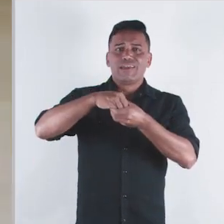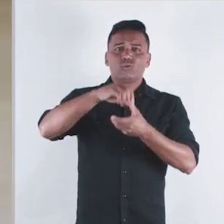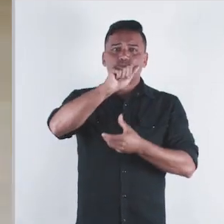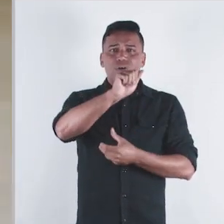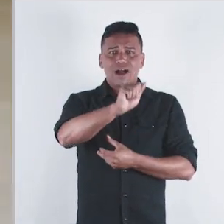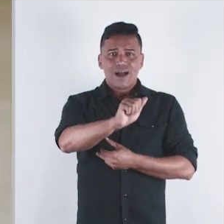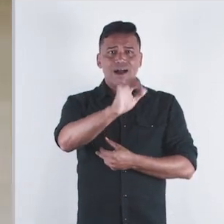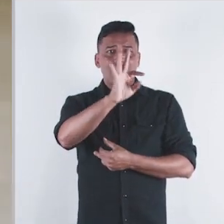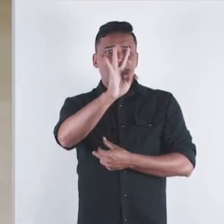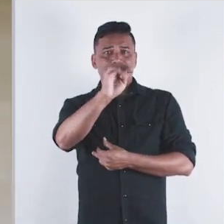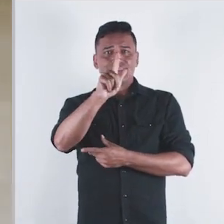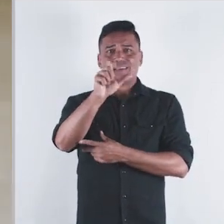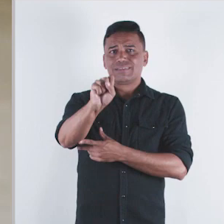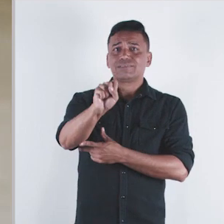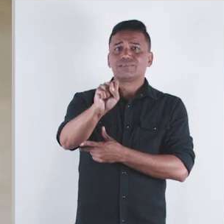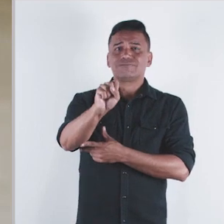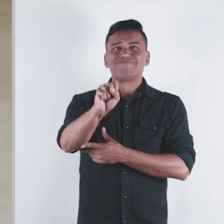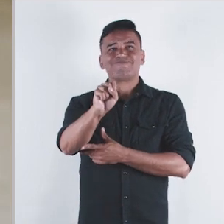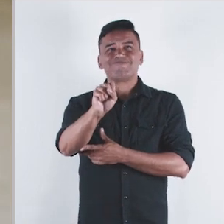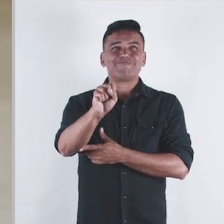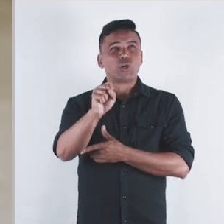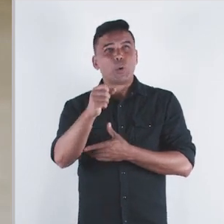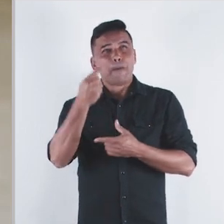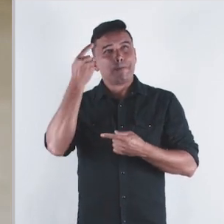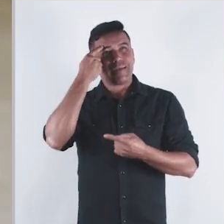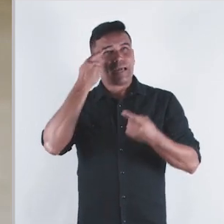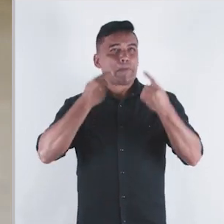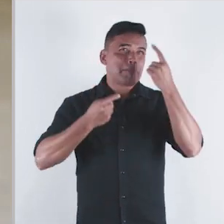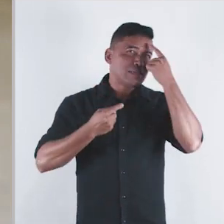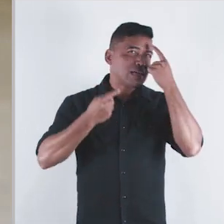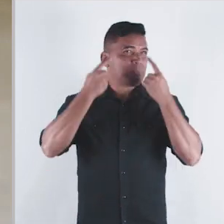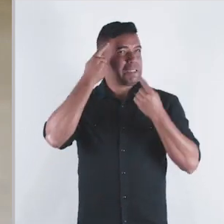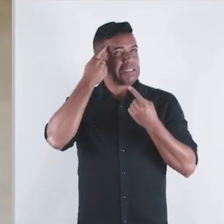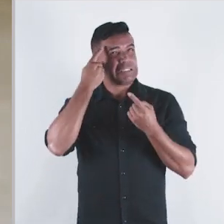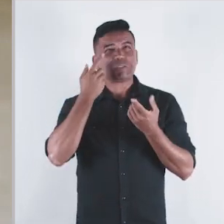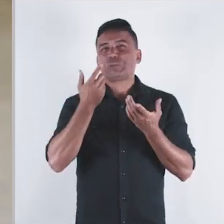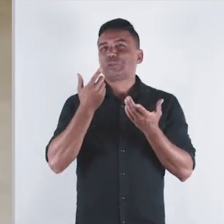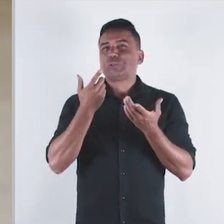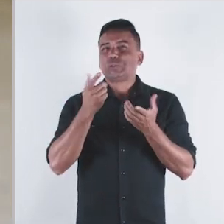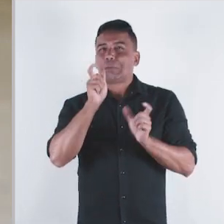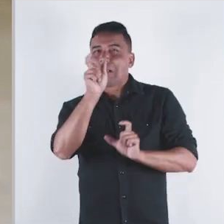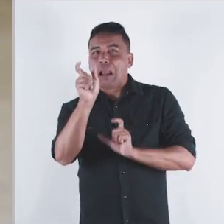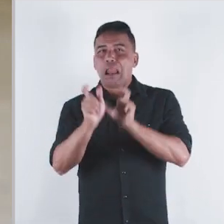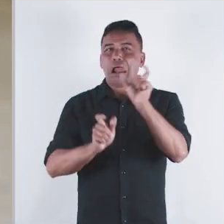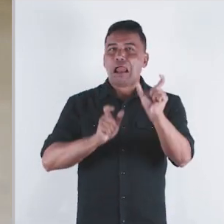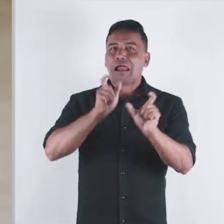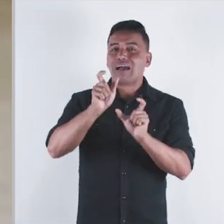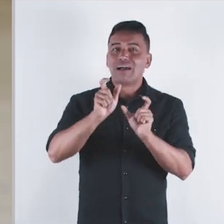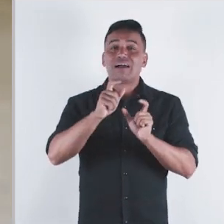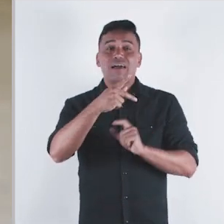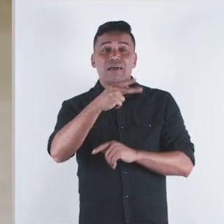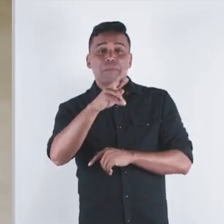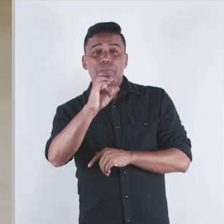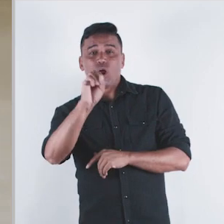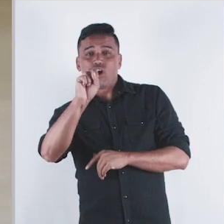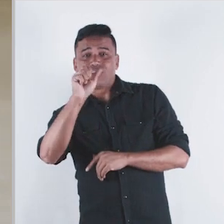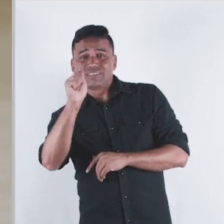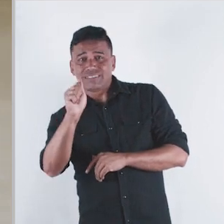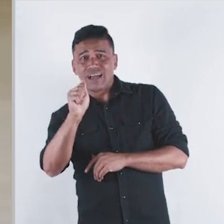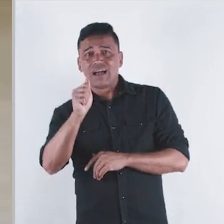no impasse com relação a usar essa terminologia, né? Prosa,